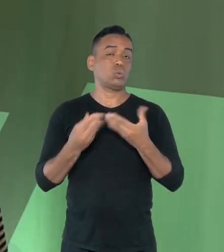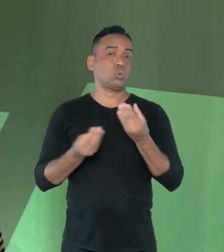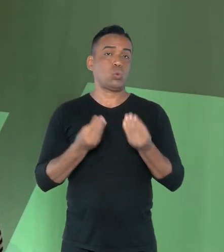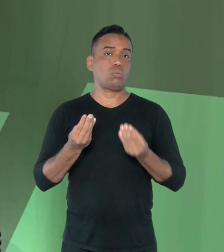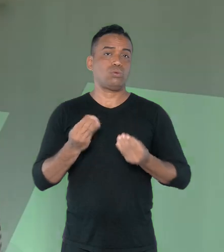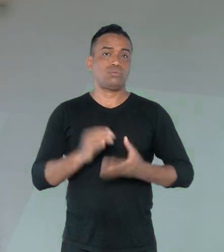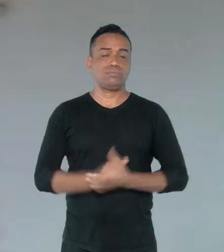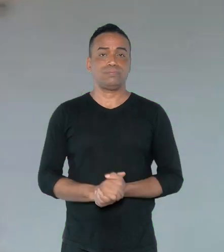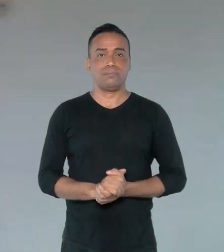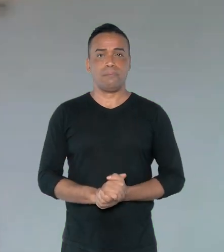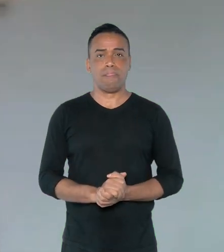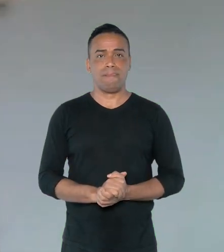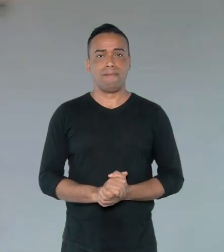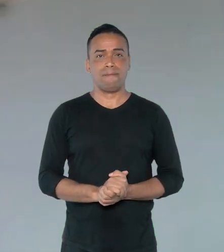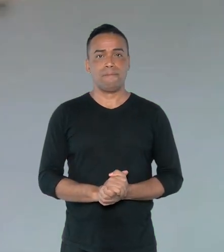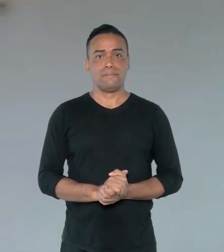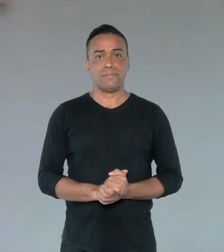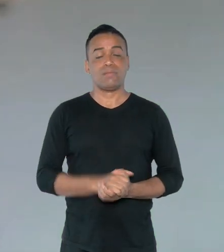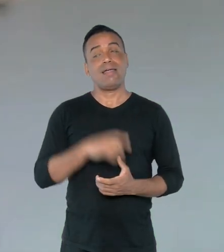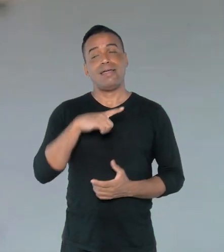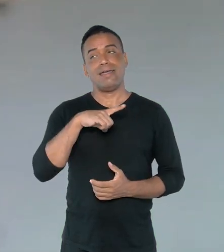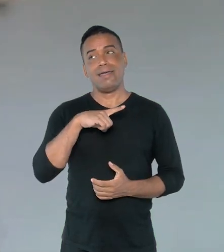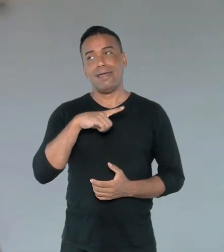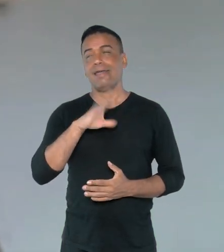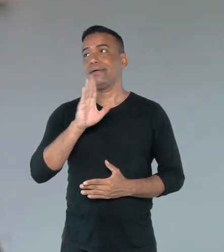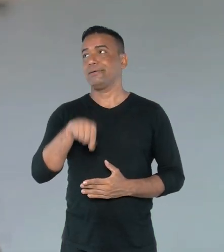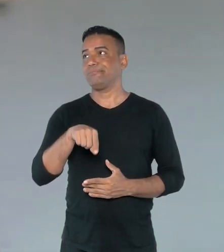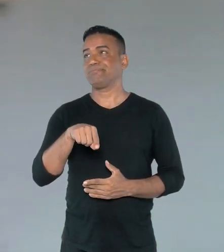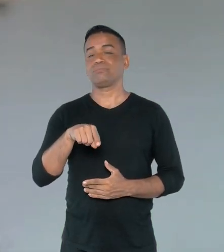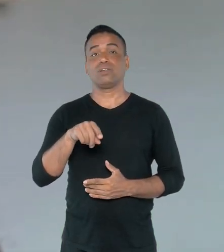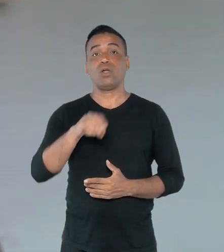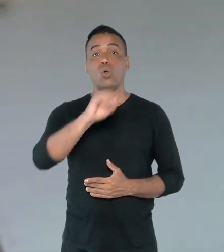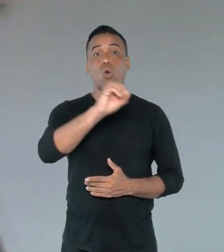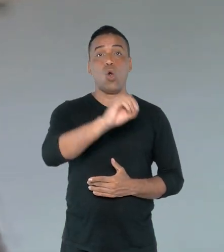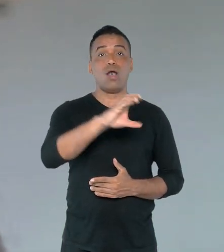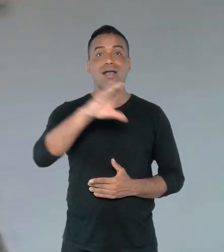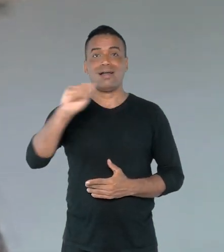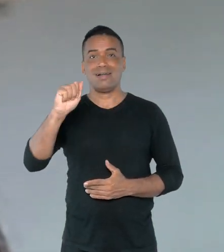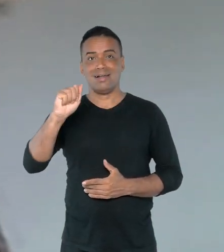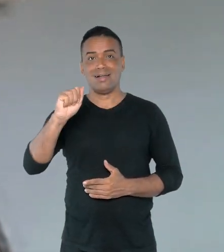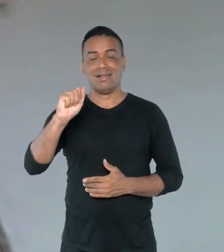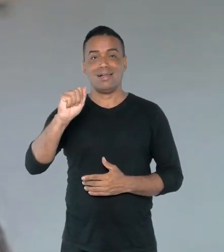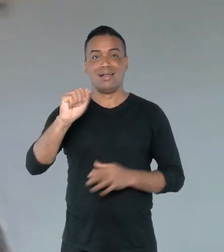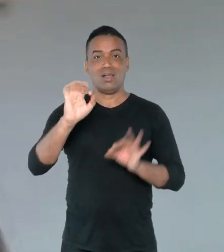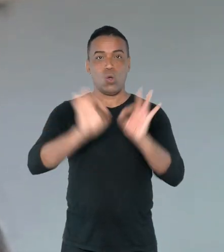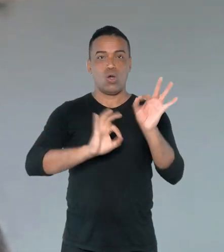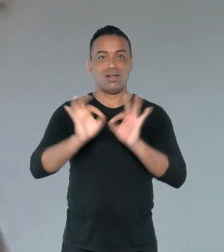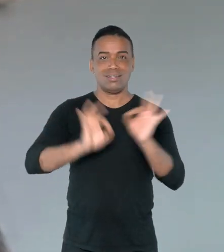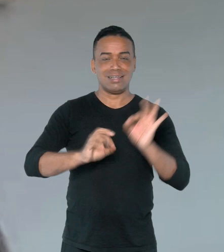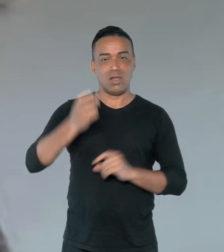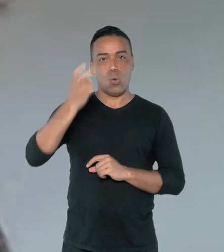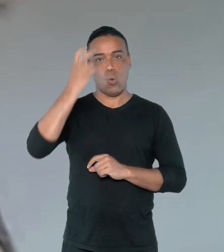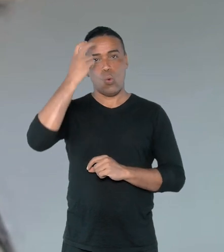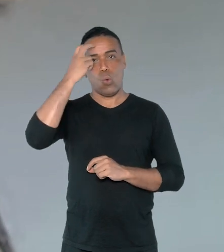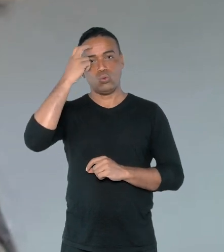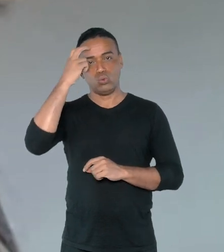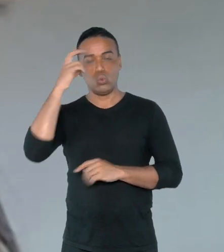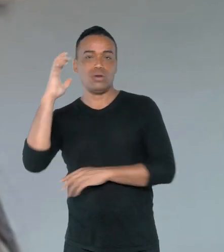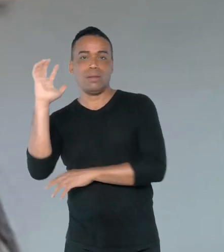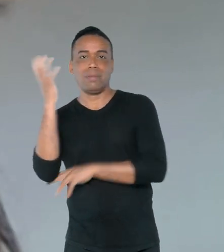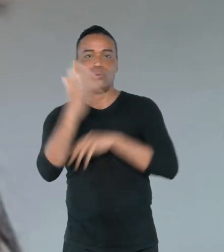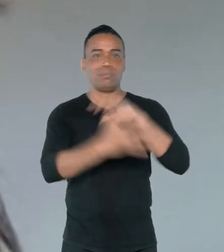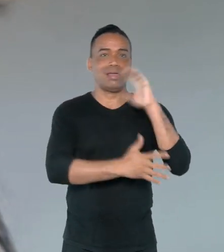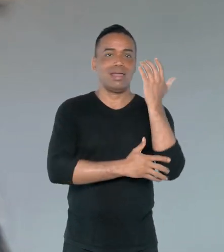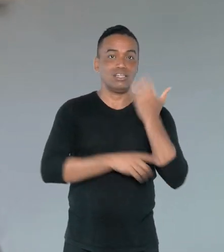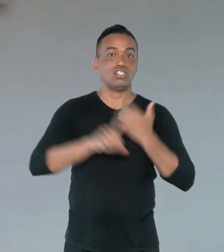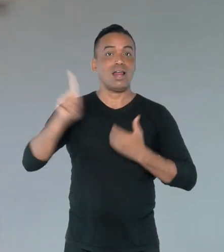funciona? Sim, é uma iniciativa da OCA, que é a Organização de Cultura e Meio Ambiente de